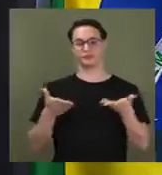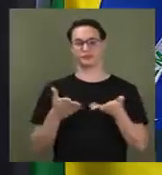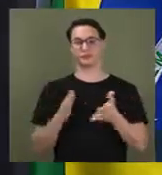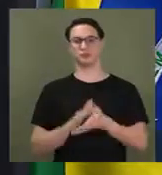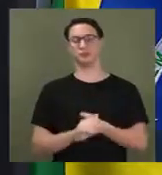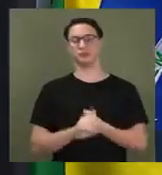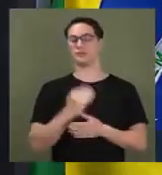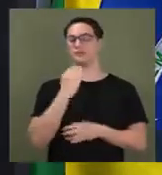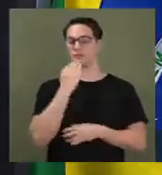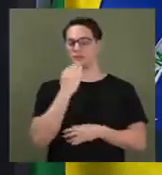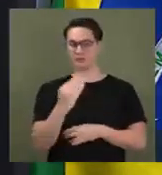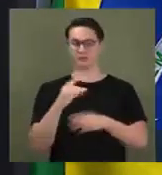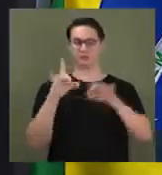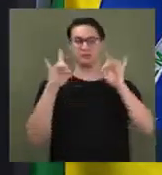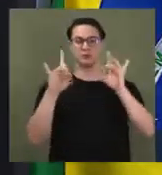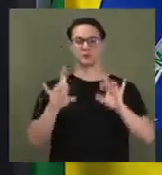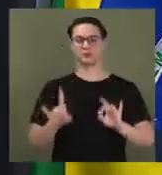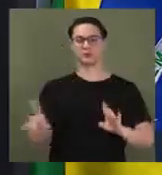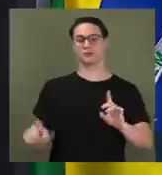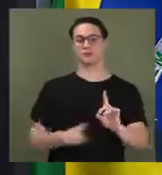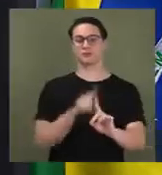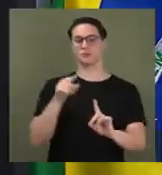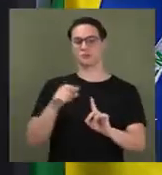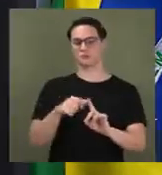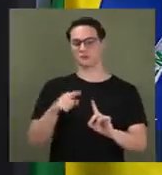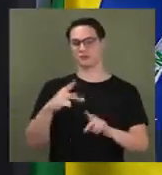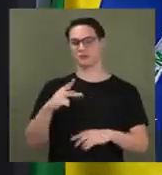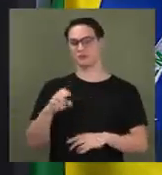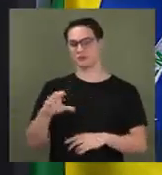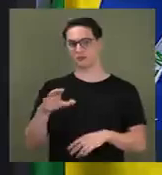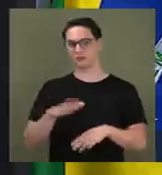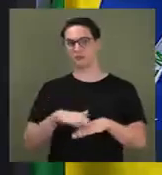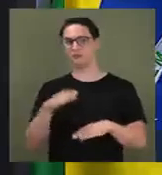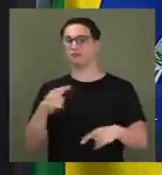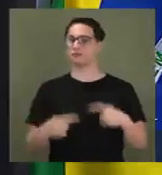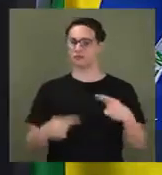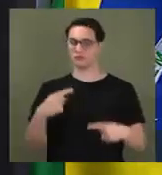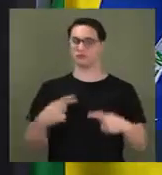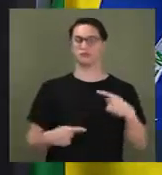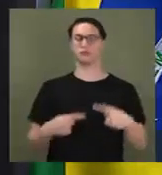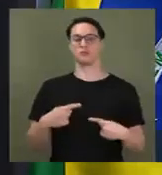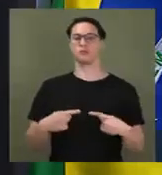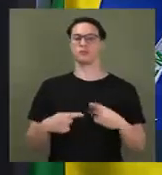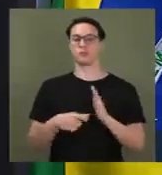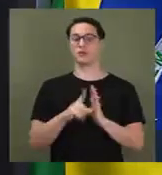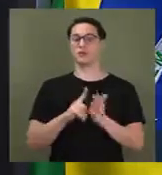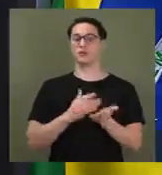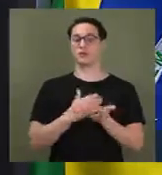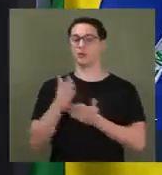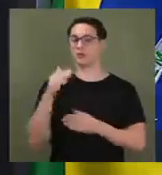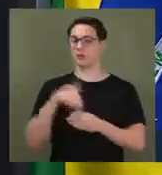o apelo para que essa PEC fosse mais bem debatida antes da votação.